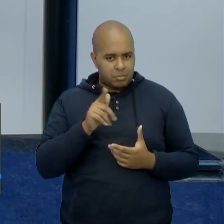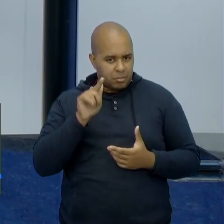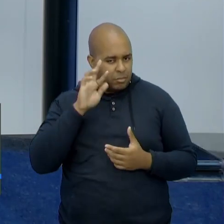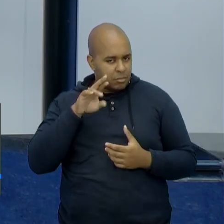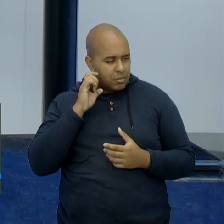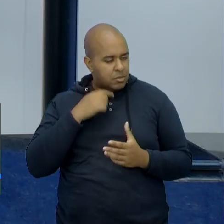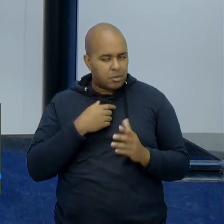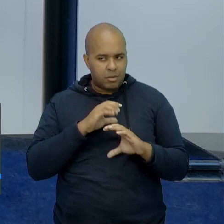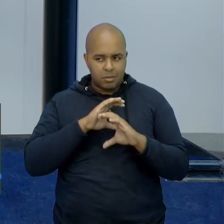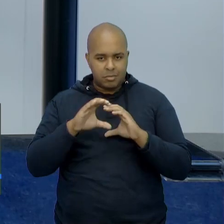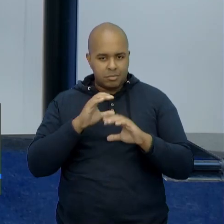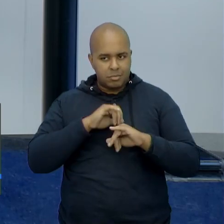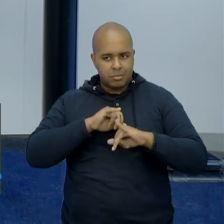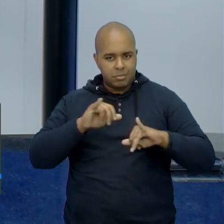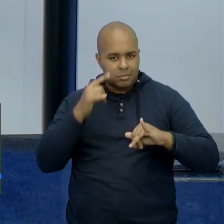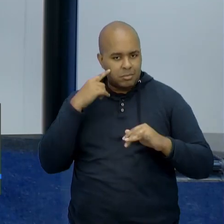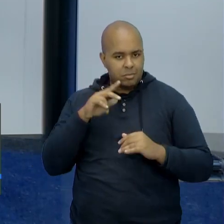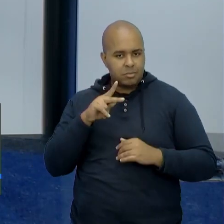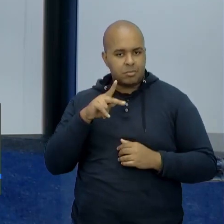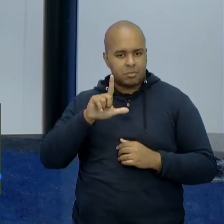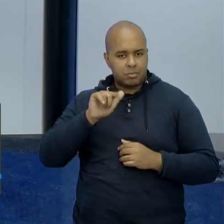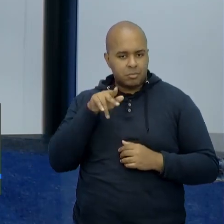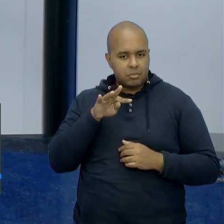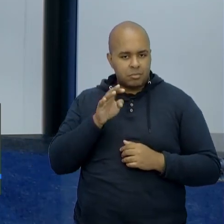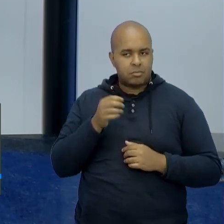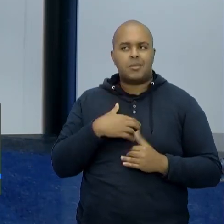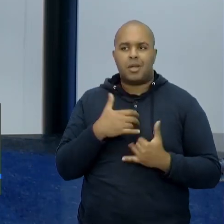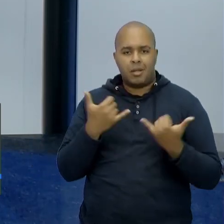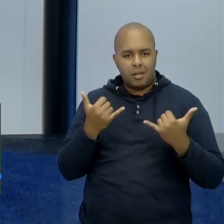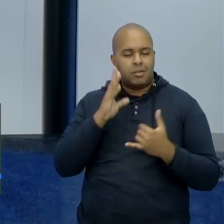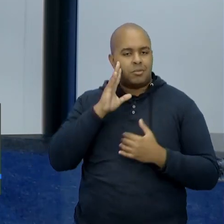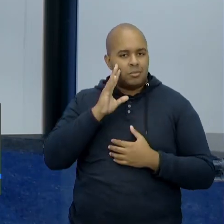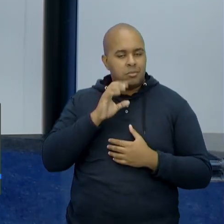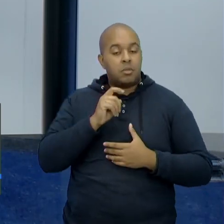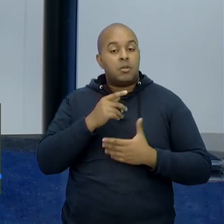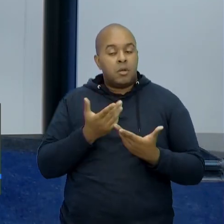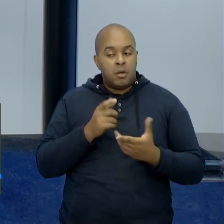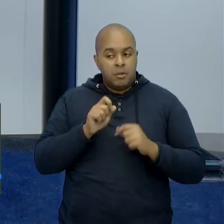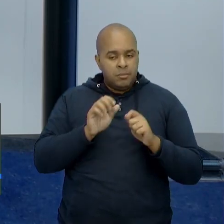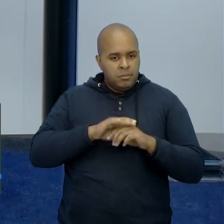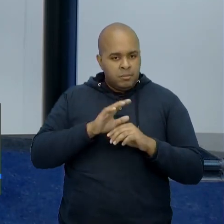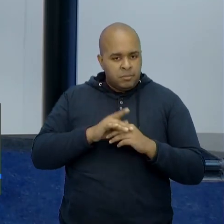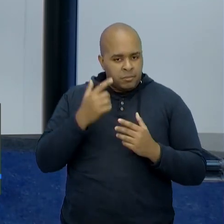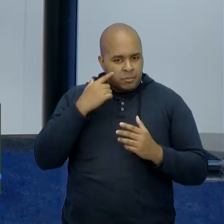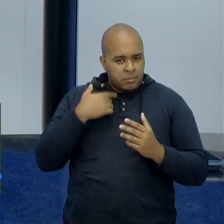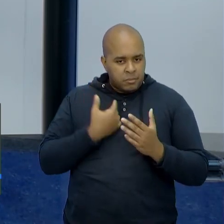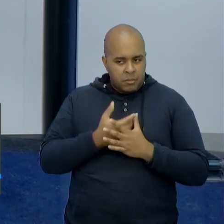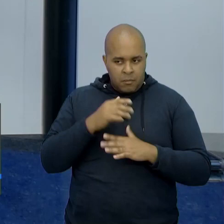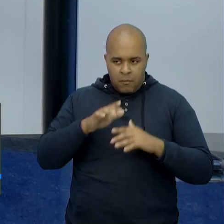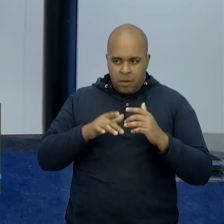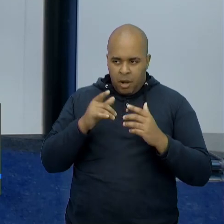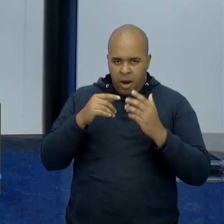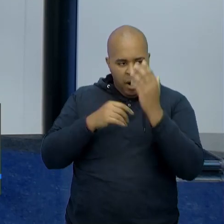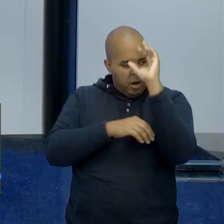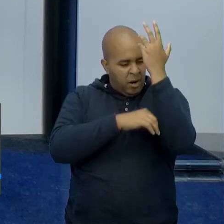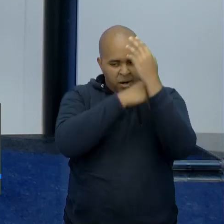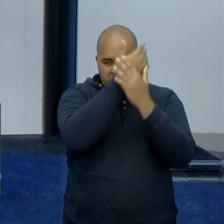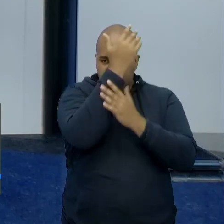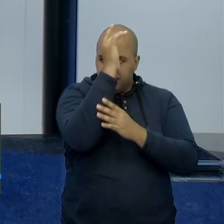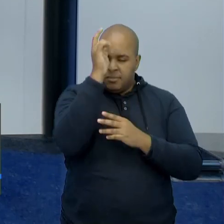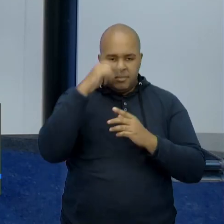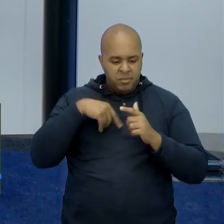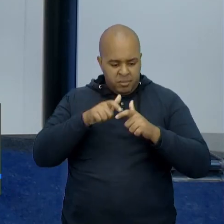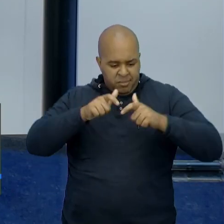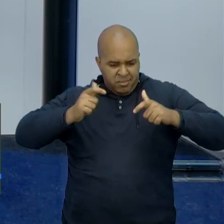só comunica a planta eólica, legal, energia limpa, tal. E o que ele está fazendo? Às vezes ele está destruindo um corredor